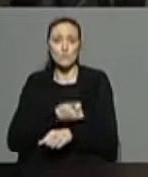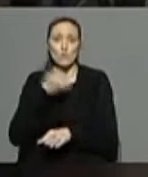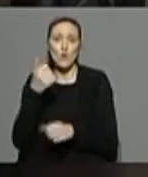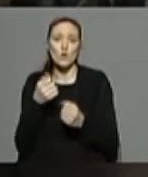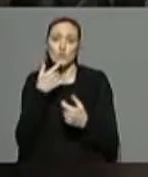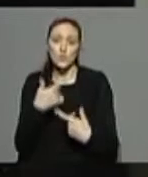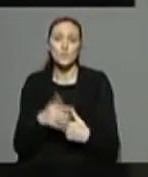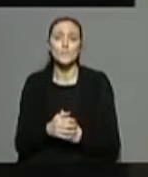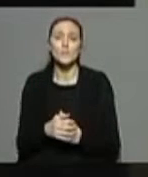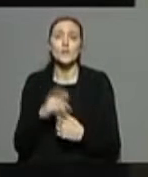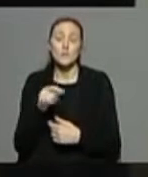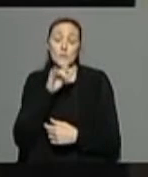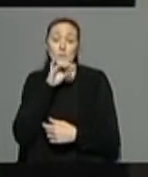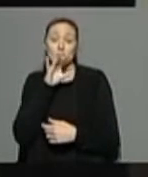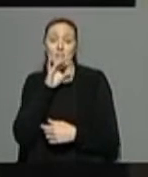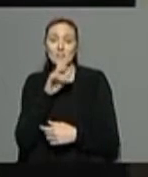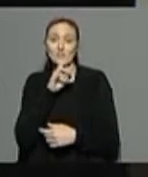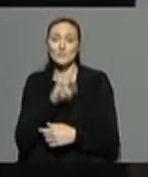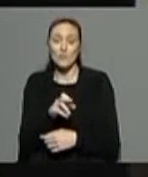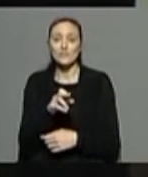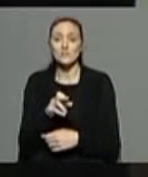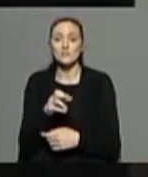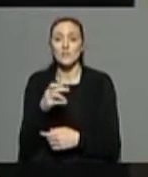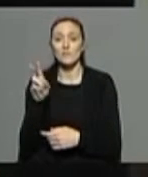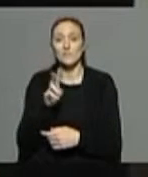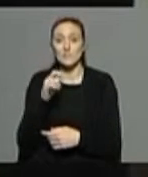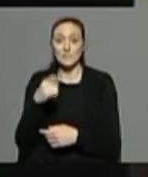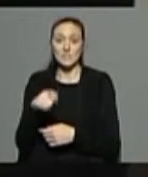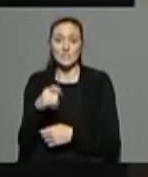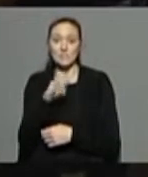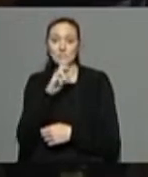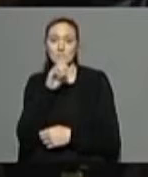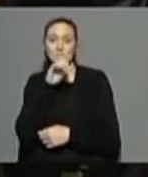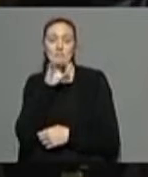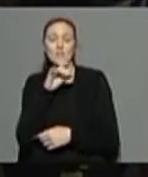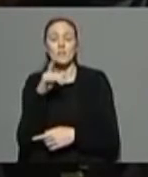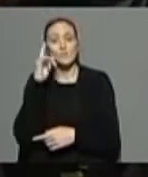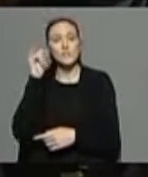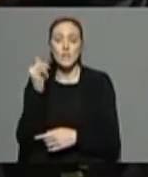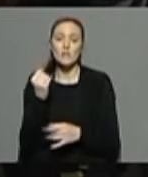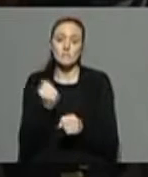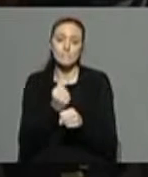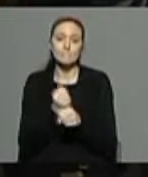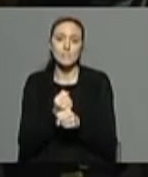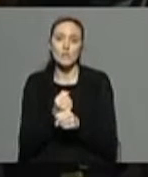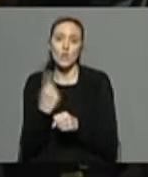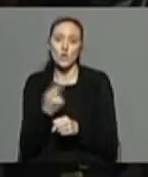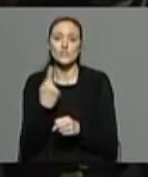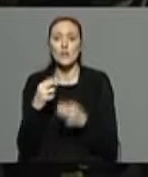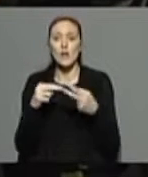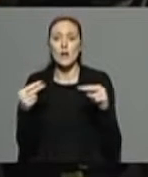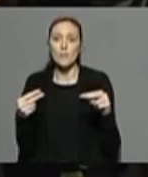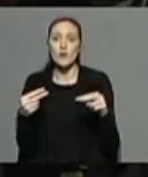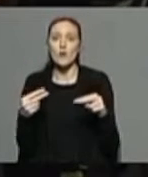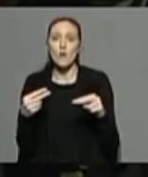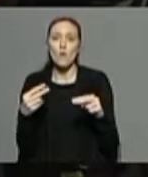satisfeito e surpreendido. Portanto, não estava à espera da resposta que foi dada pelo Sr. Vice-Presidente. Nós tínhamos a noção que, em termos de execução, éramos das câmaras com mais